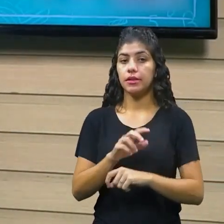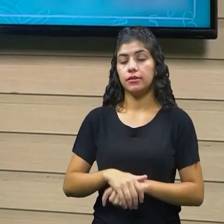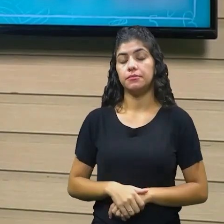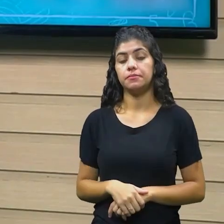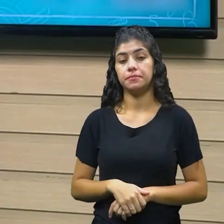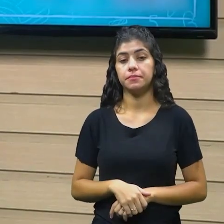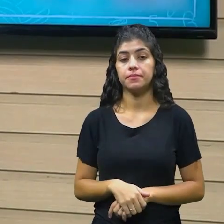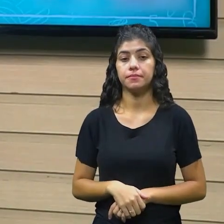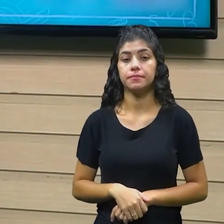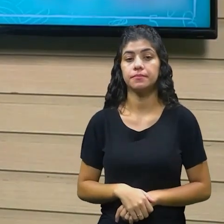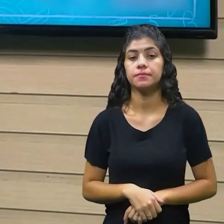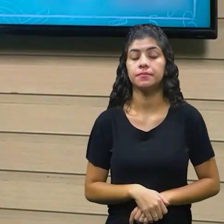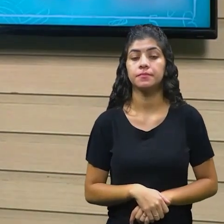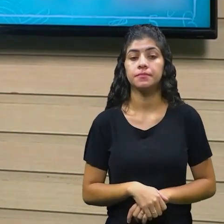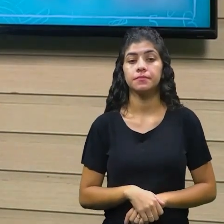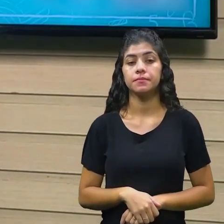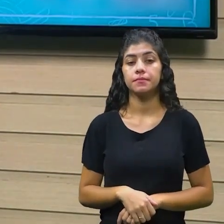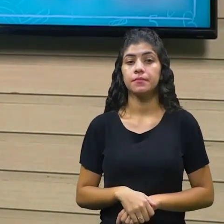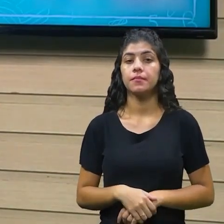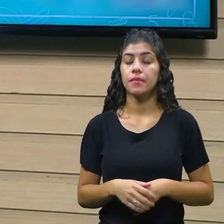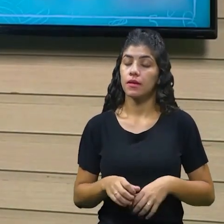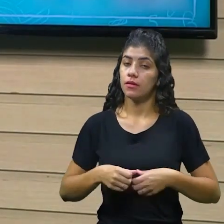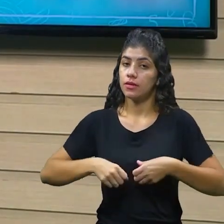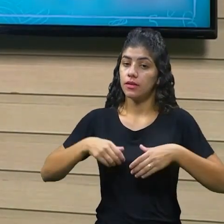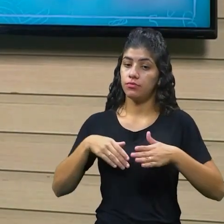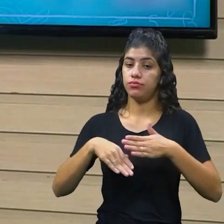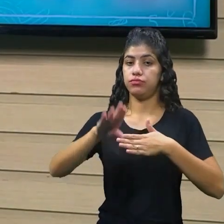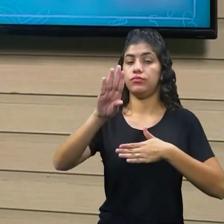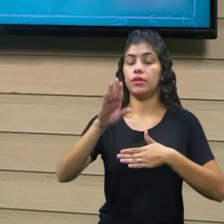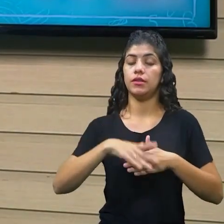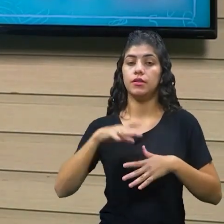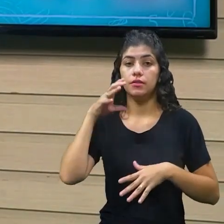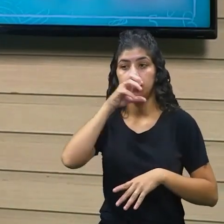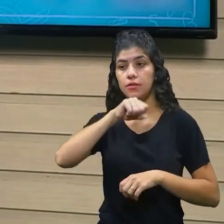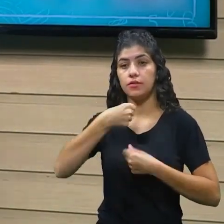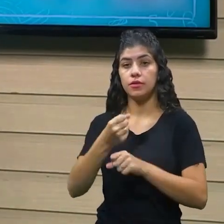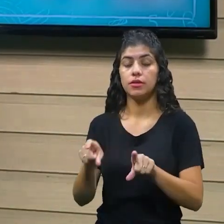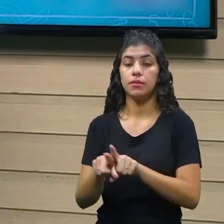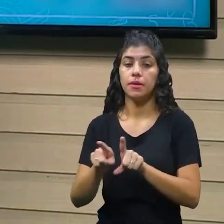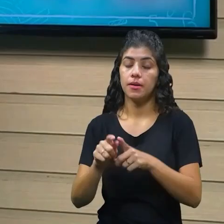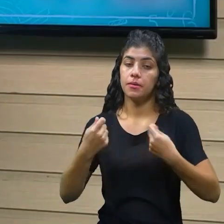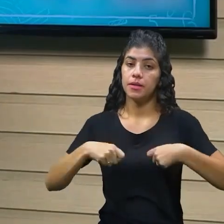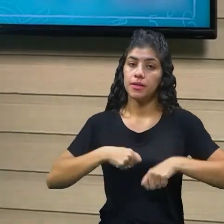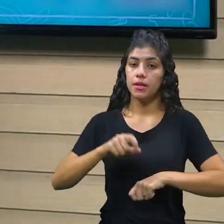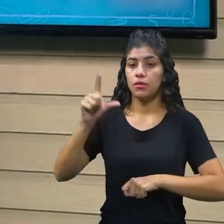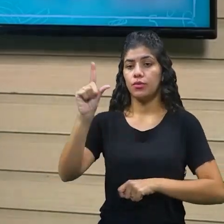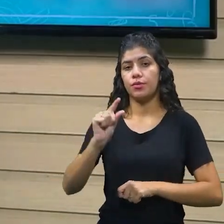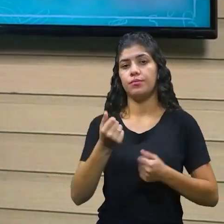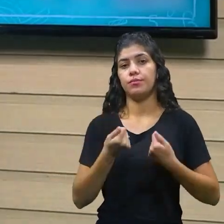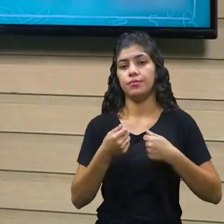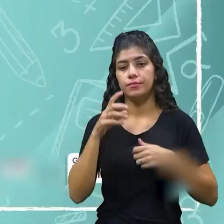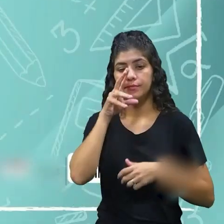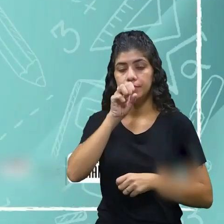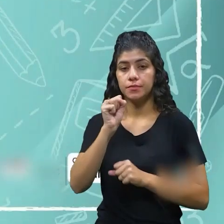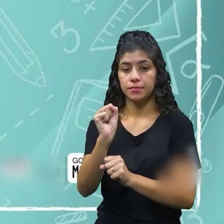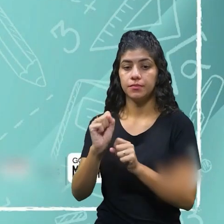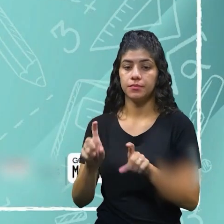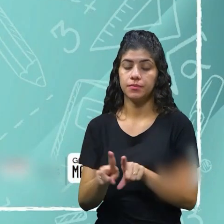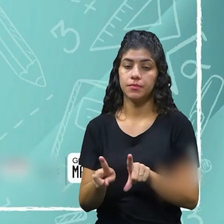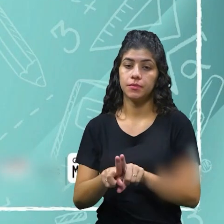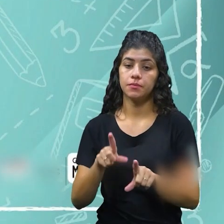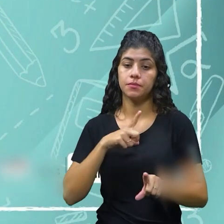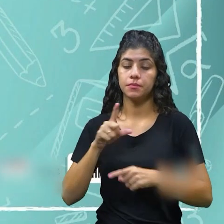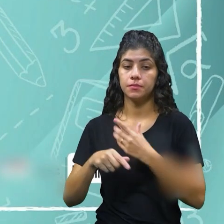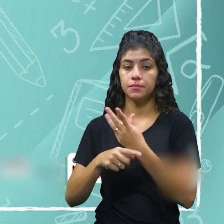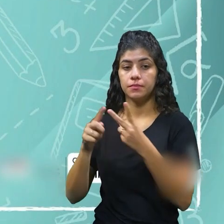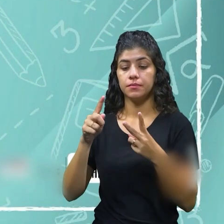ser a aceleração. Consequentemente, você vai precisar aplicar menos força para isso. E aí a gente tem